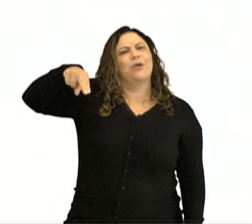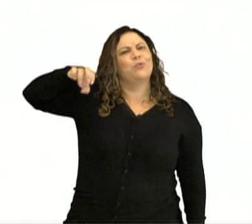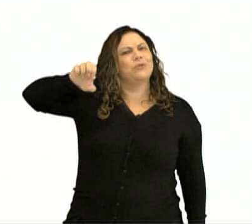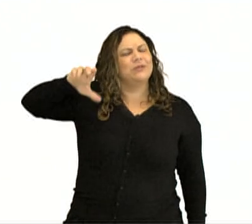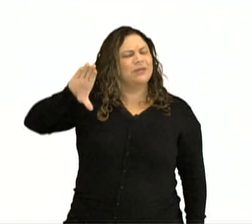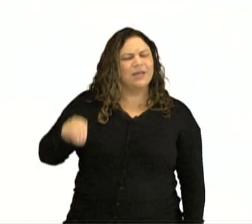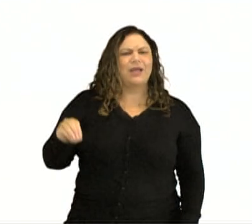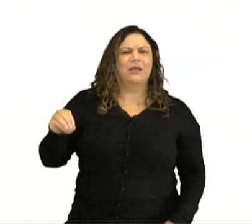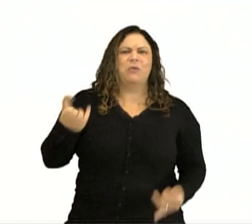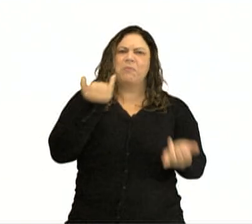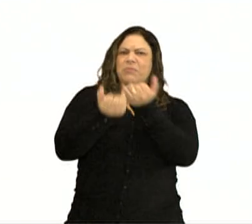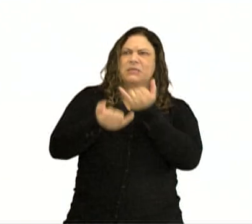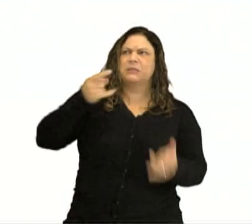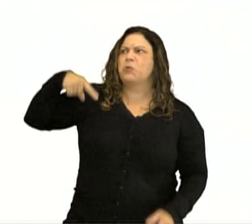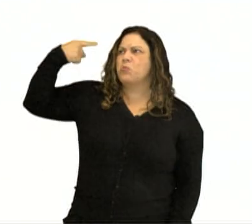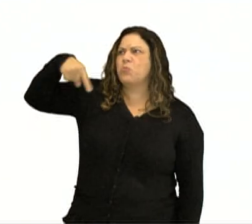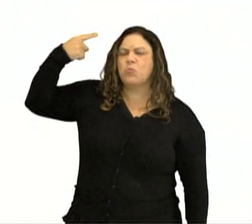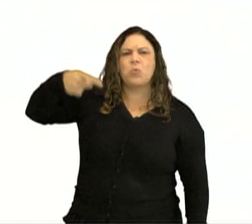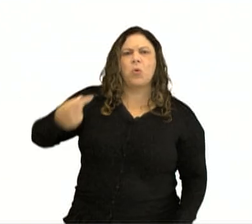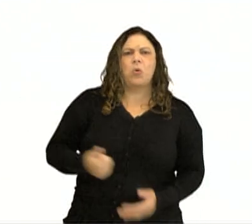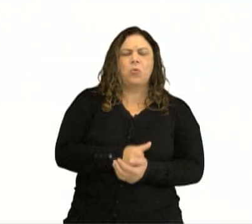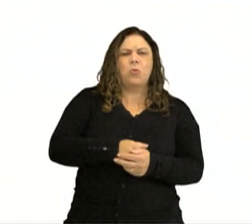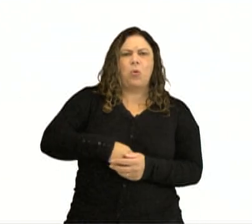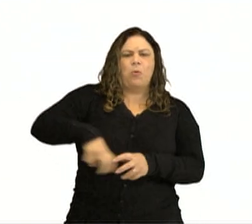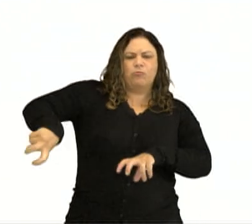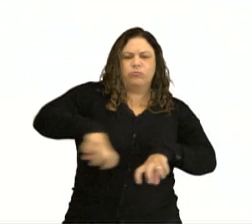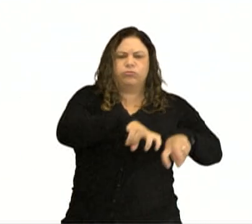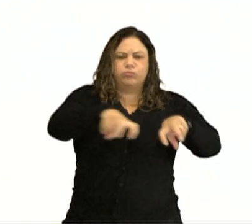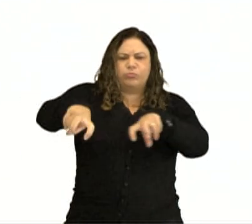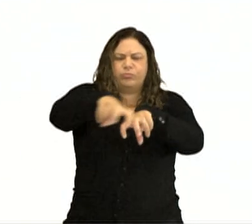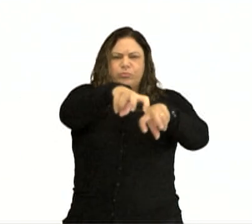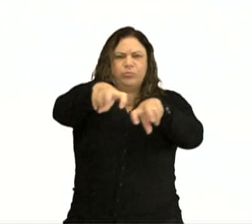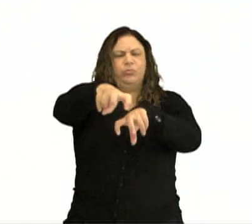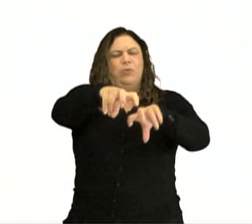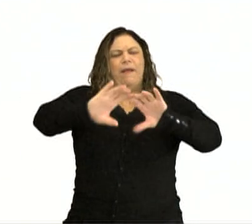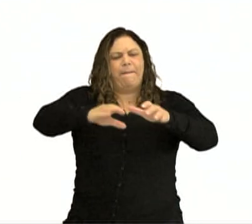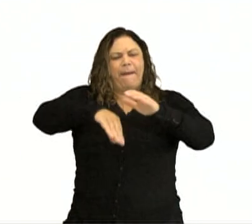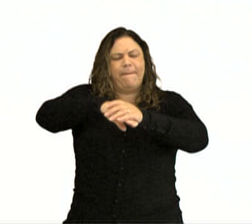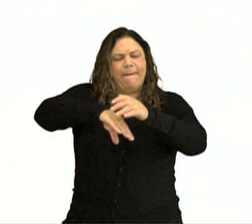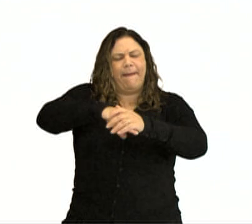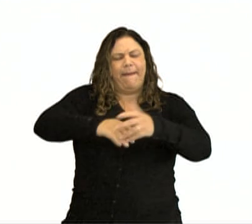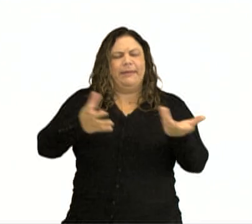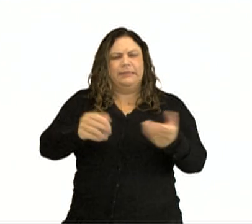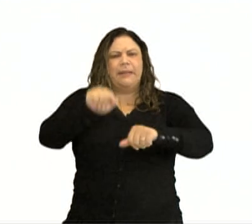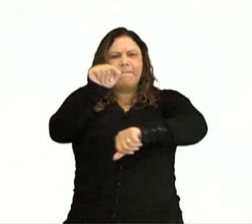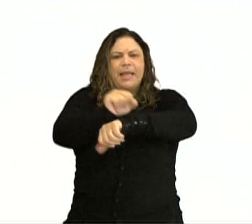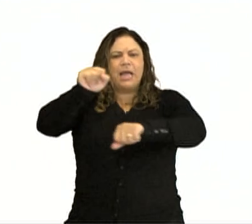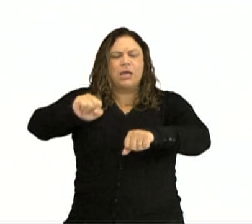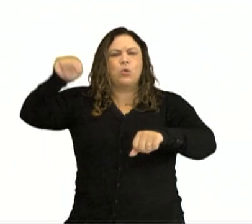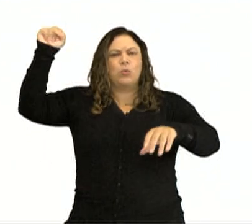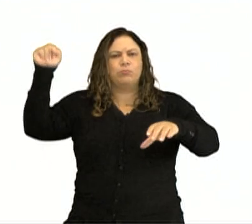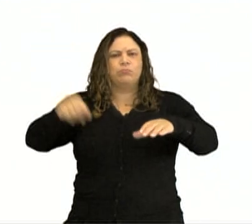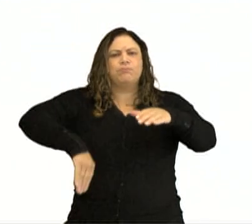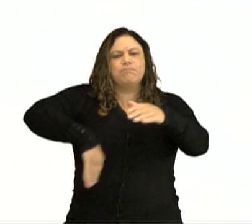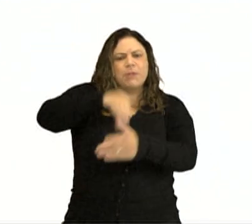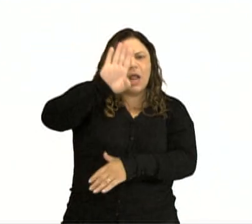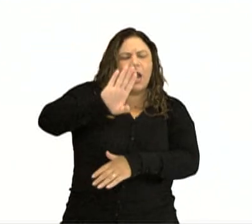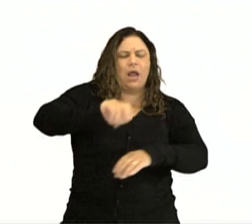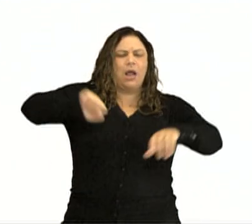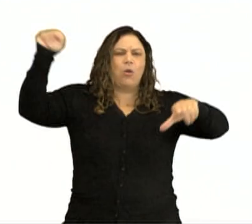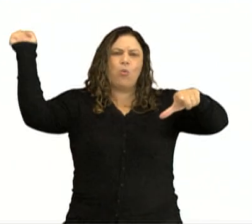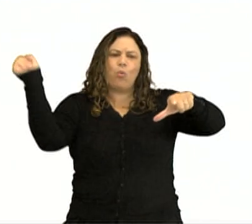louco, driblou, escorregou, driblou, correu, parou, chutou. Gol,